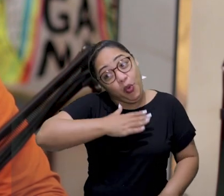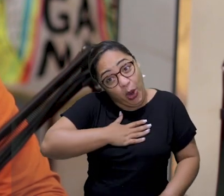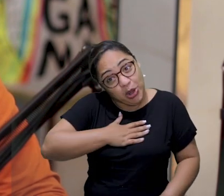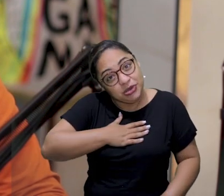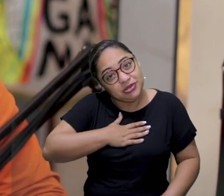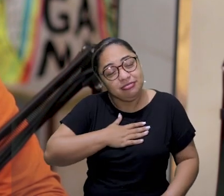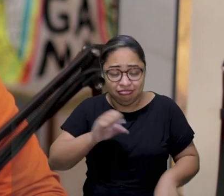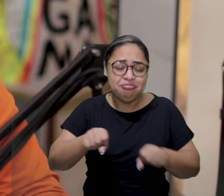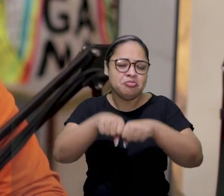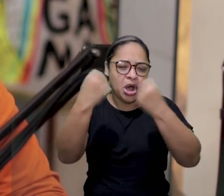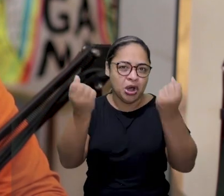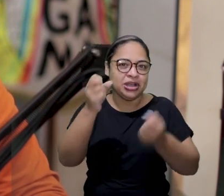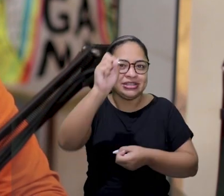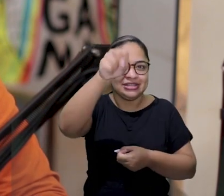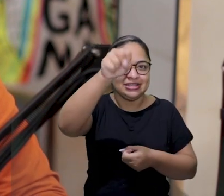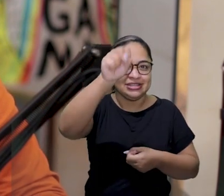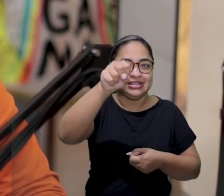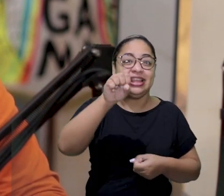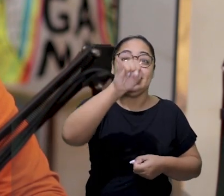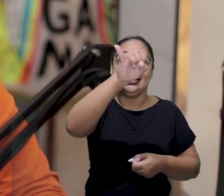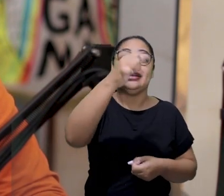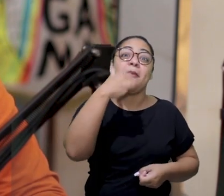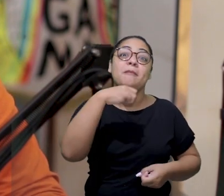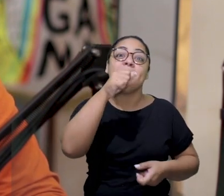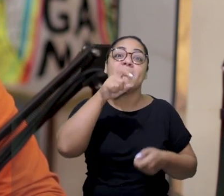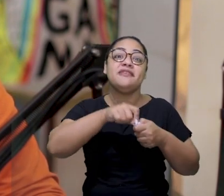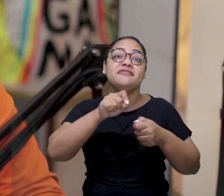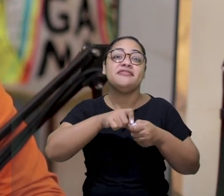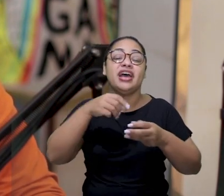e se a sua mãe faz sopa de macarrão com feijão e é uma